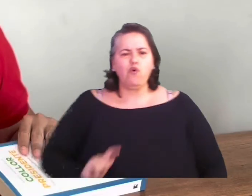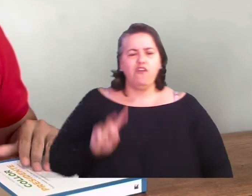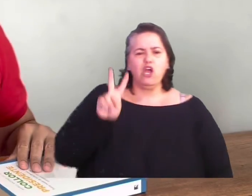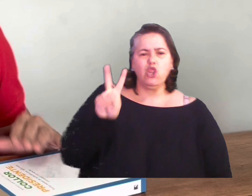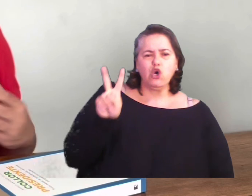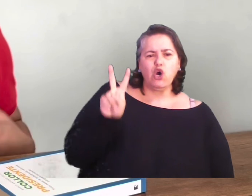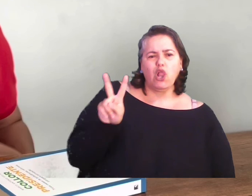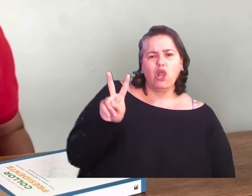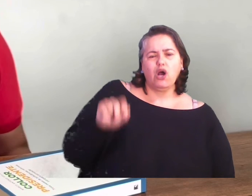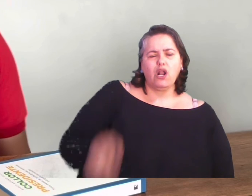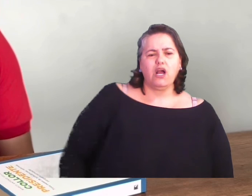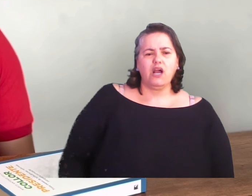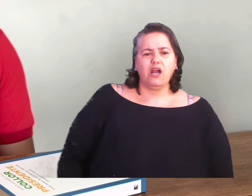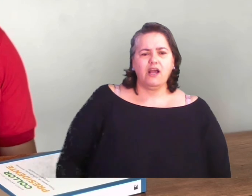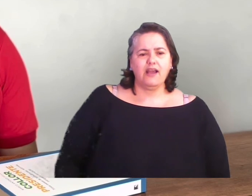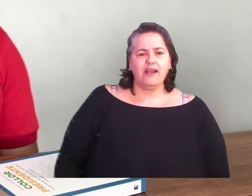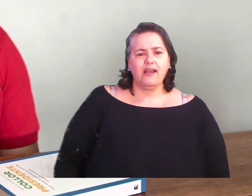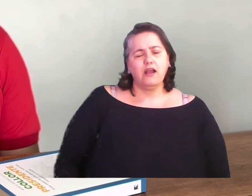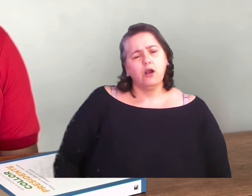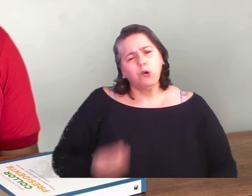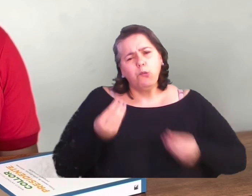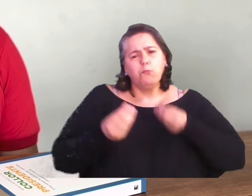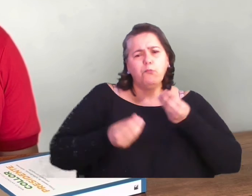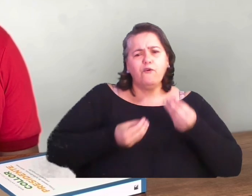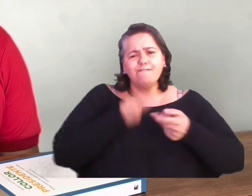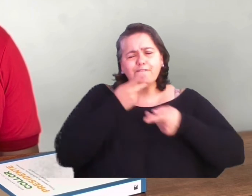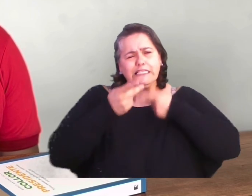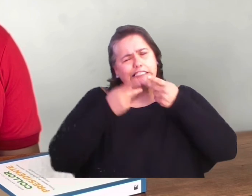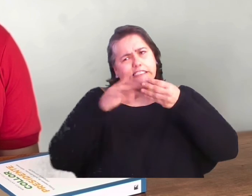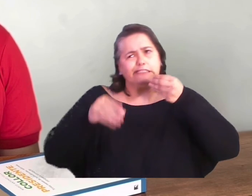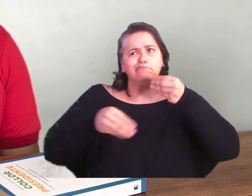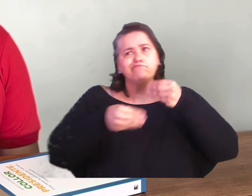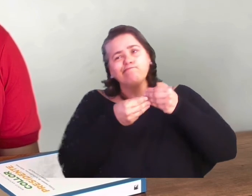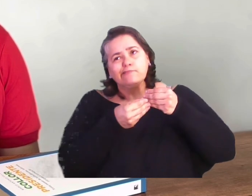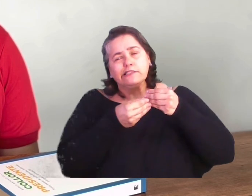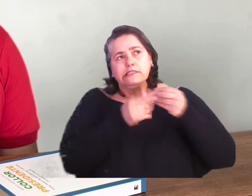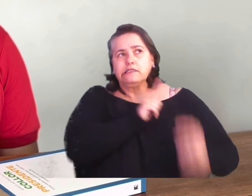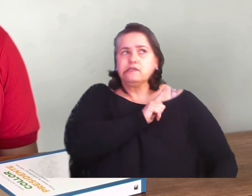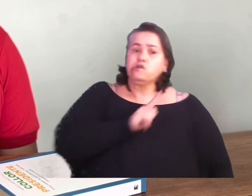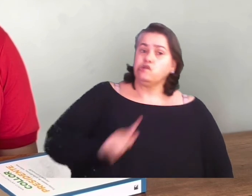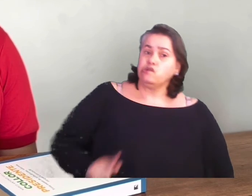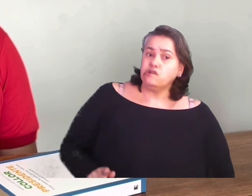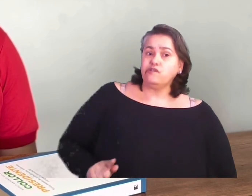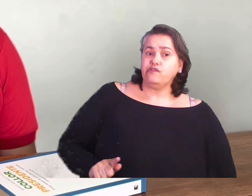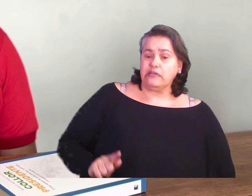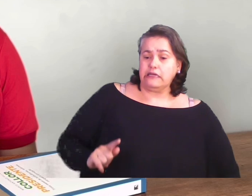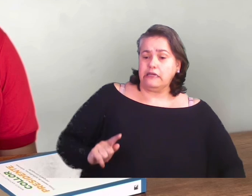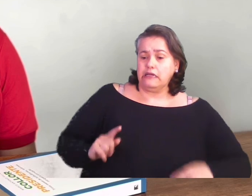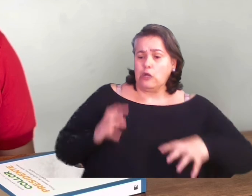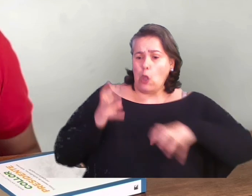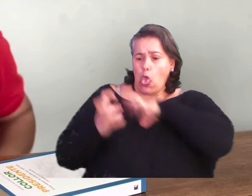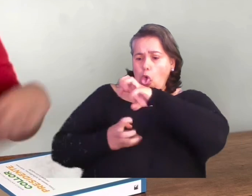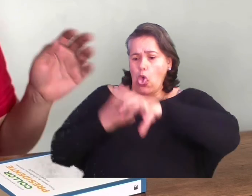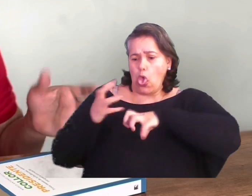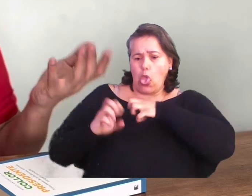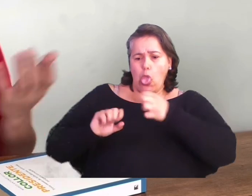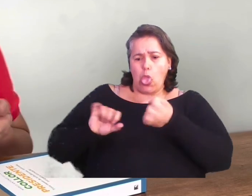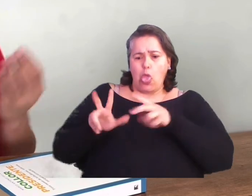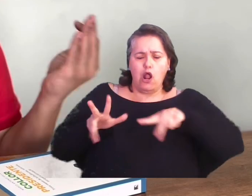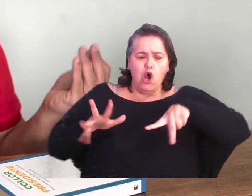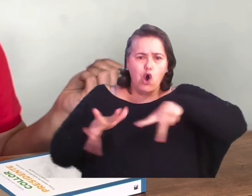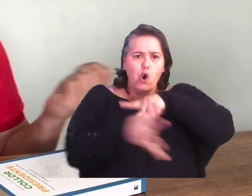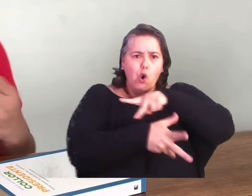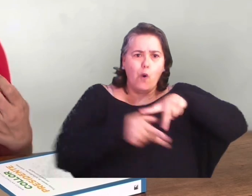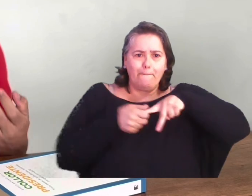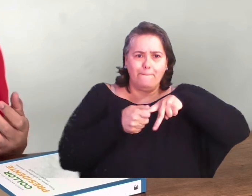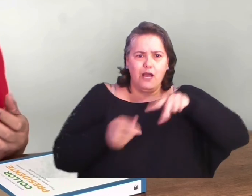Collor como, eu diria, um governo de reformas, intrigas e corrupções, como a